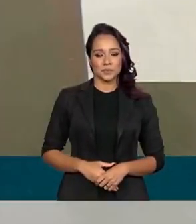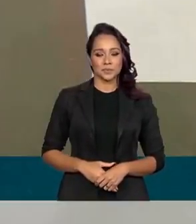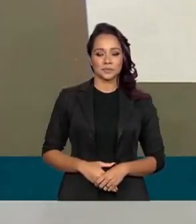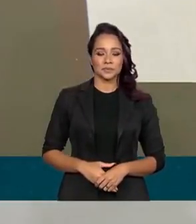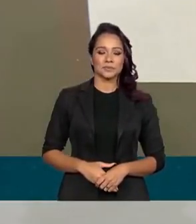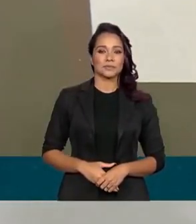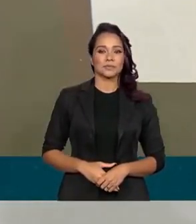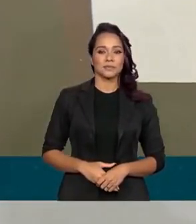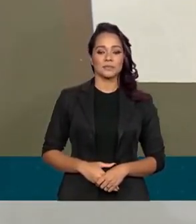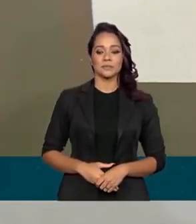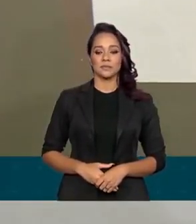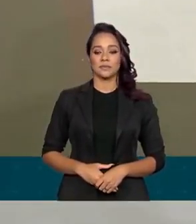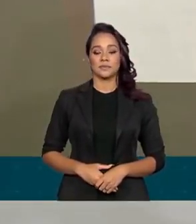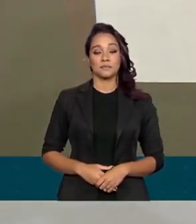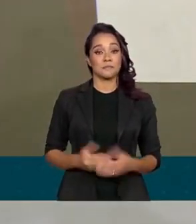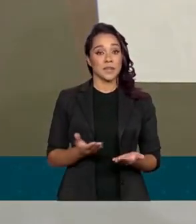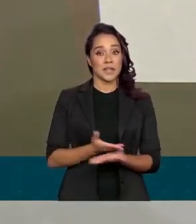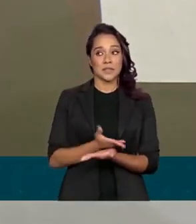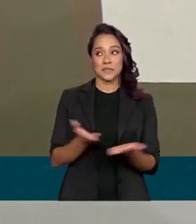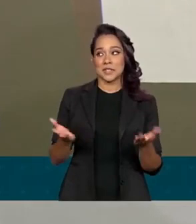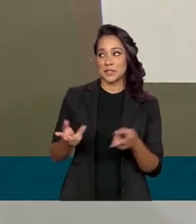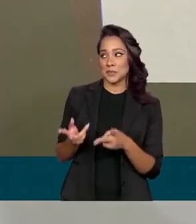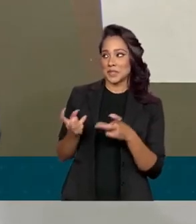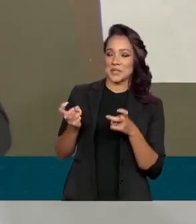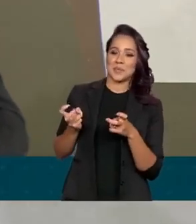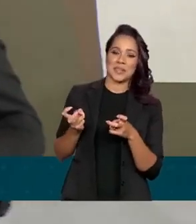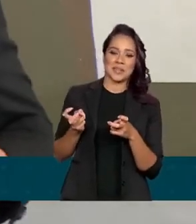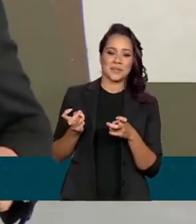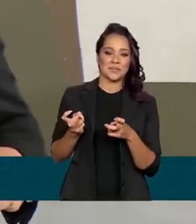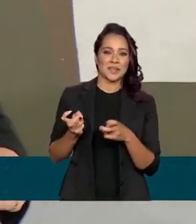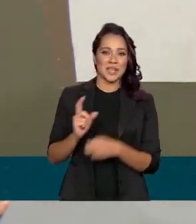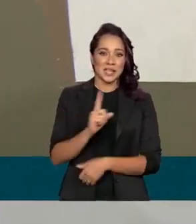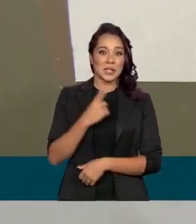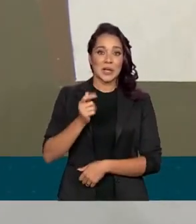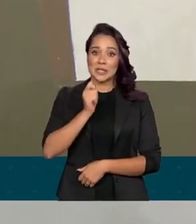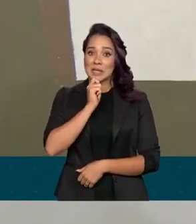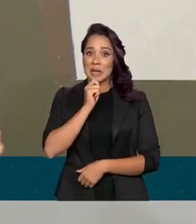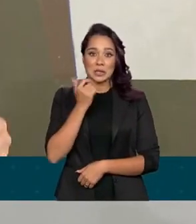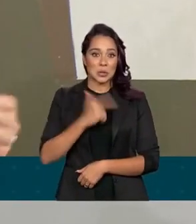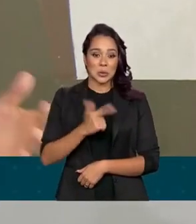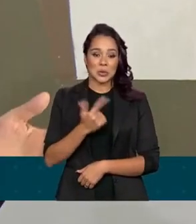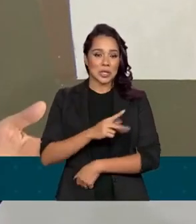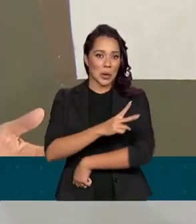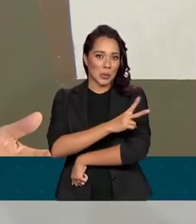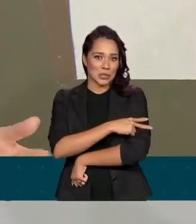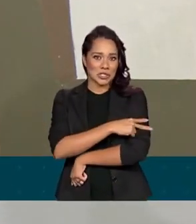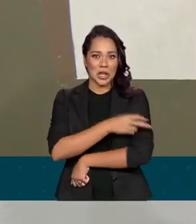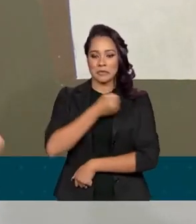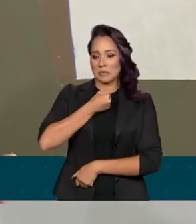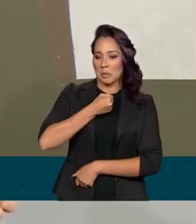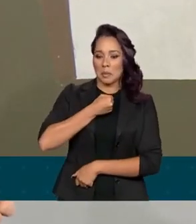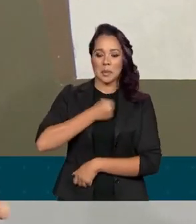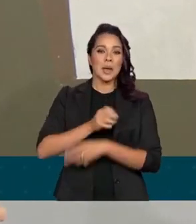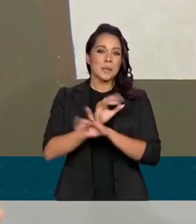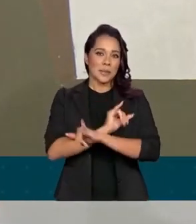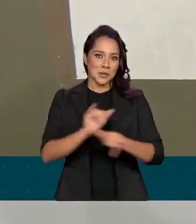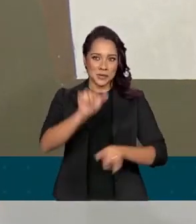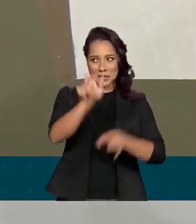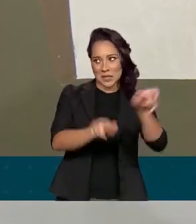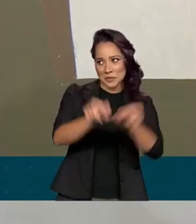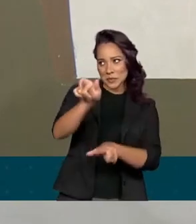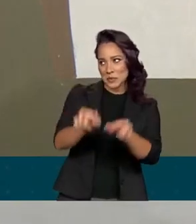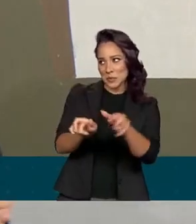É que vocês perceberam que nós ainda não temos um chefe de cerimonial para anunciar as